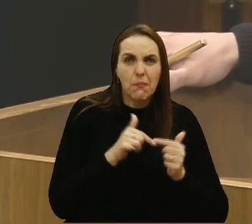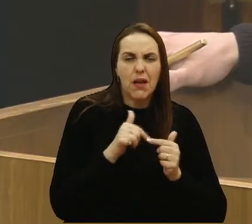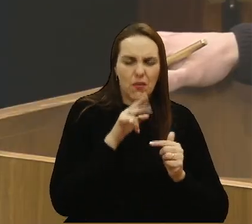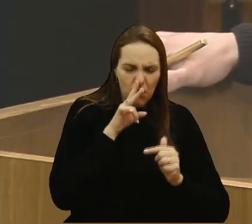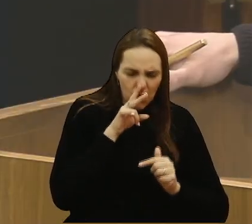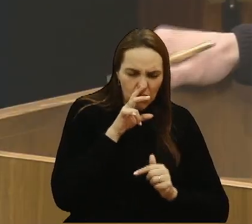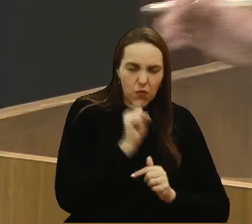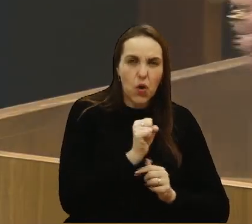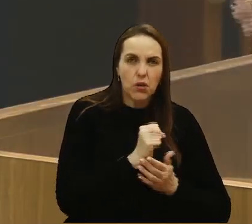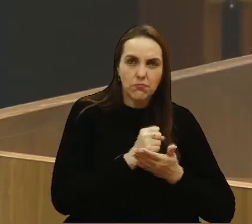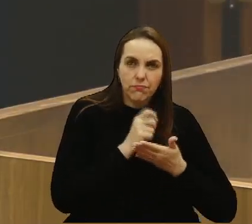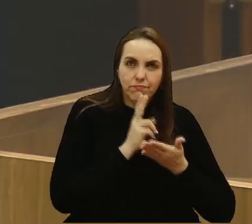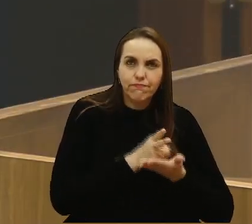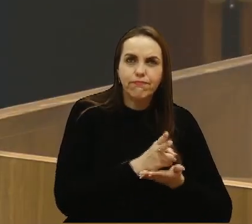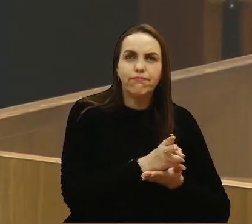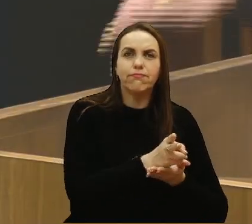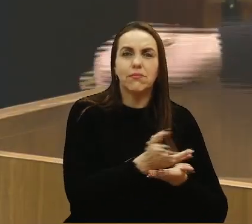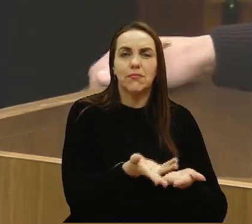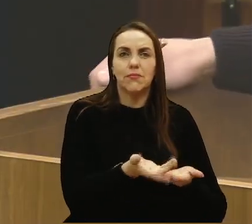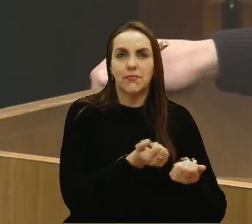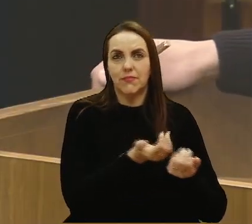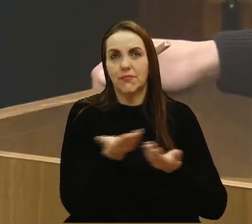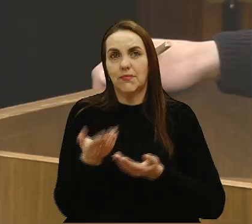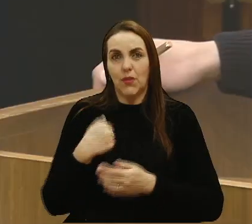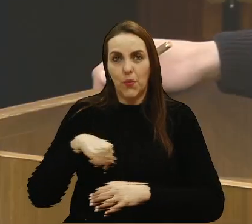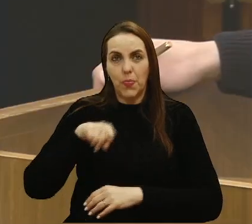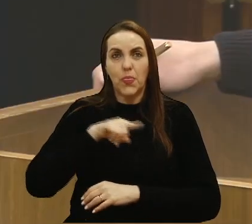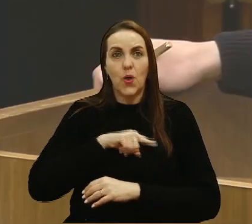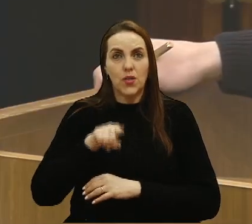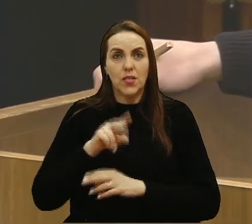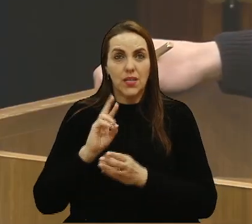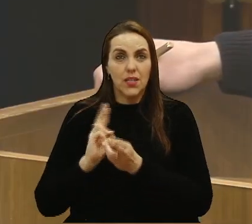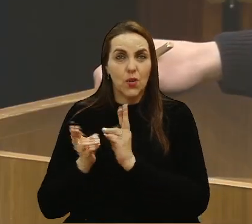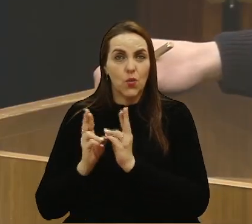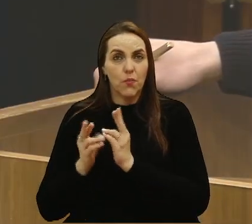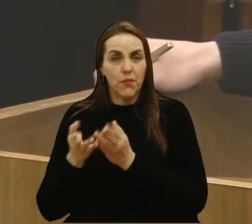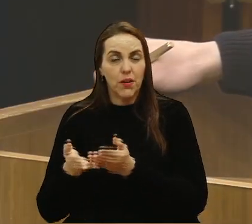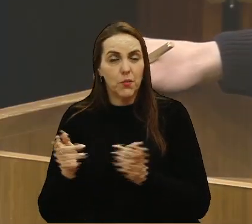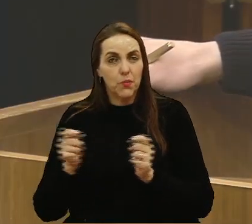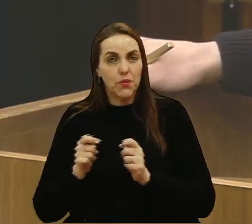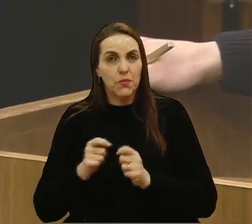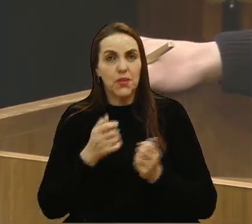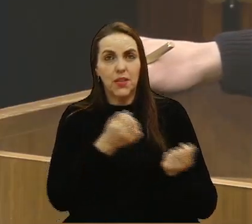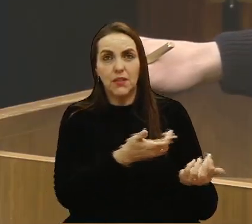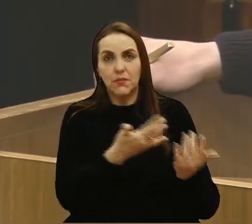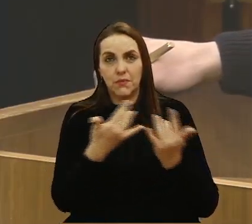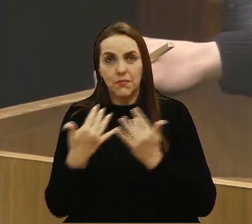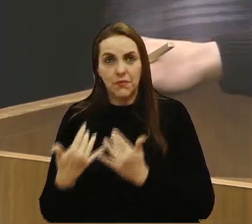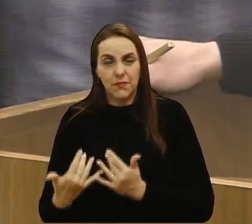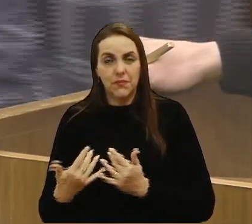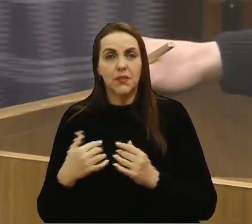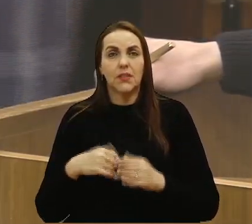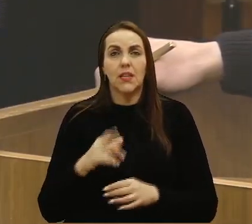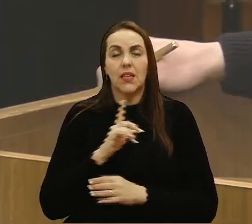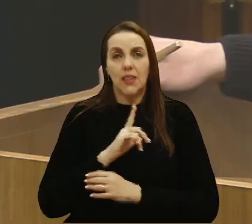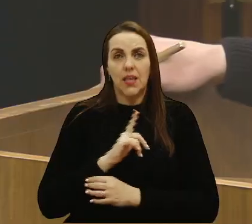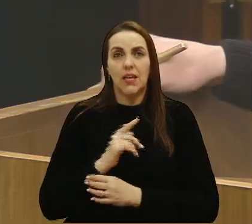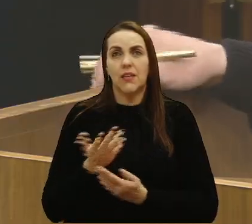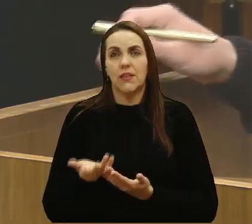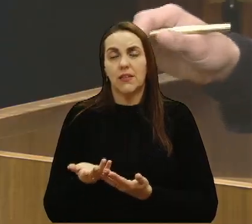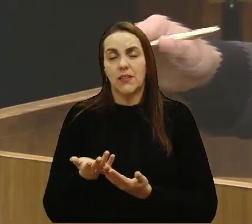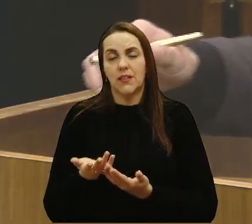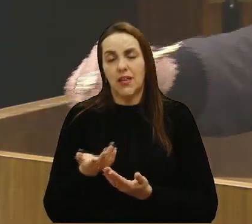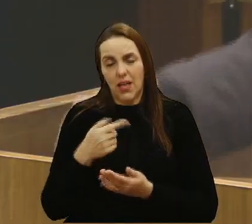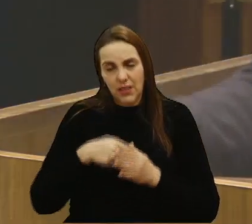forte, consistente, para que nós aqui da parte urbana podamos ter o retorno positivo que é